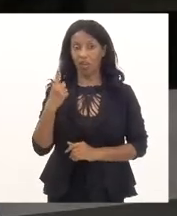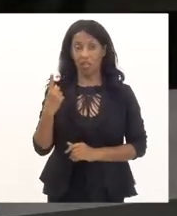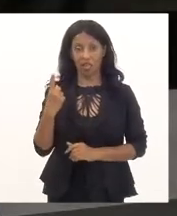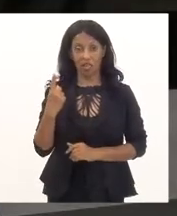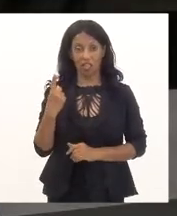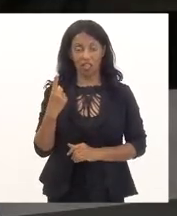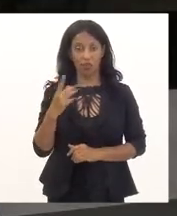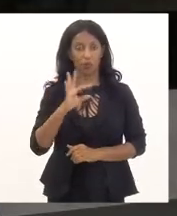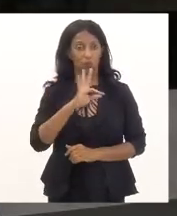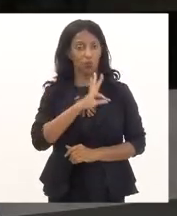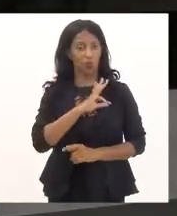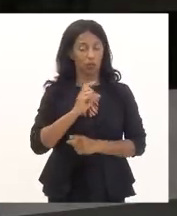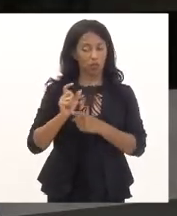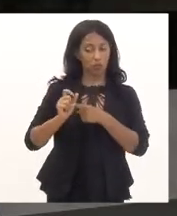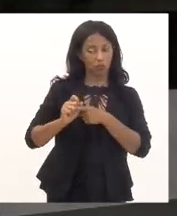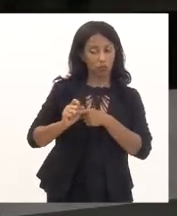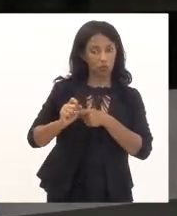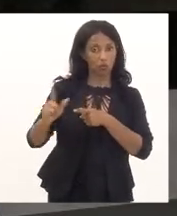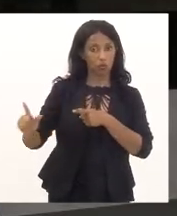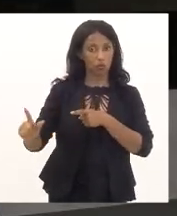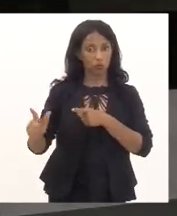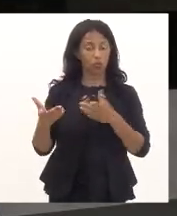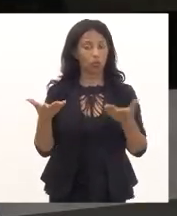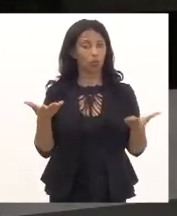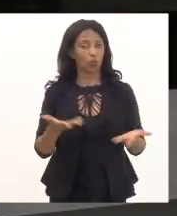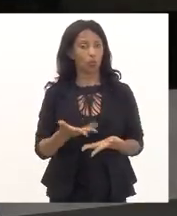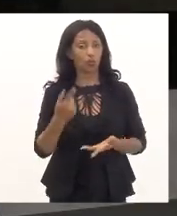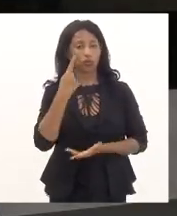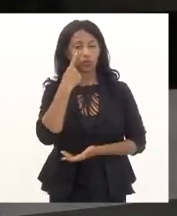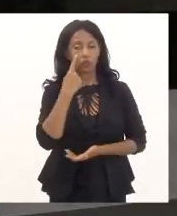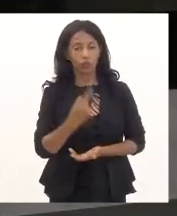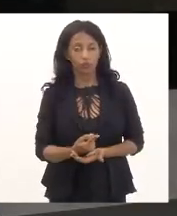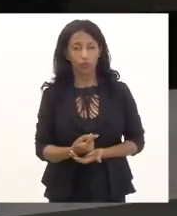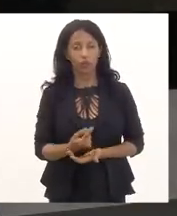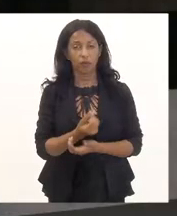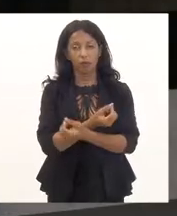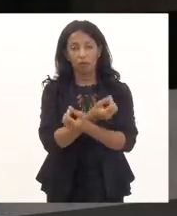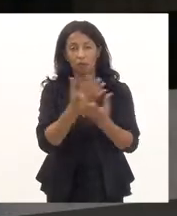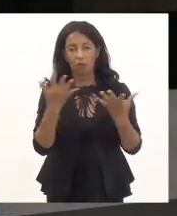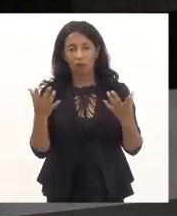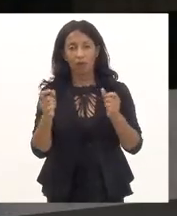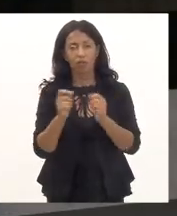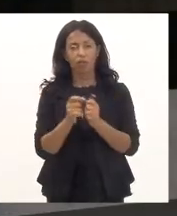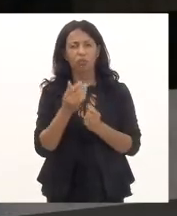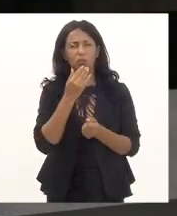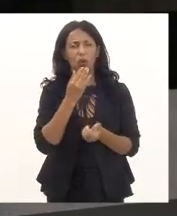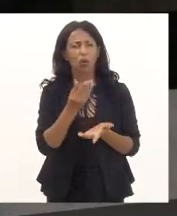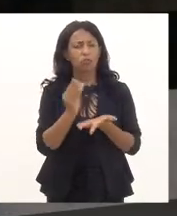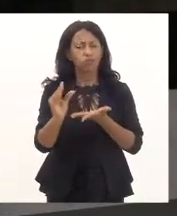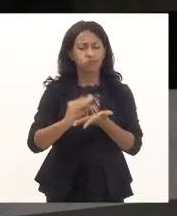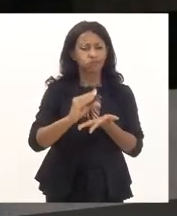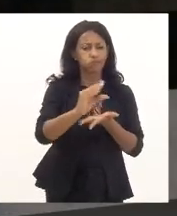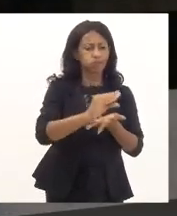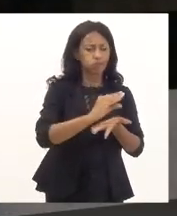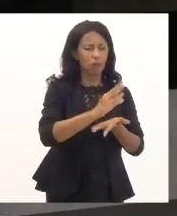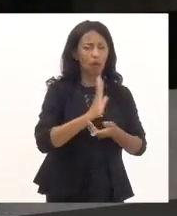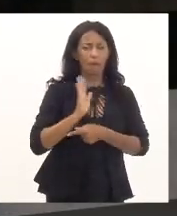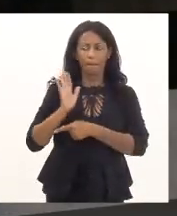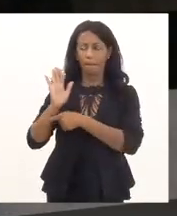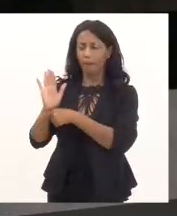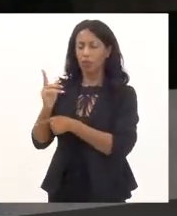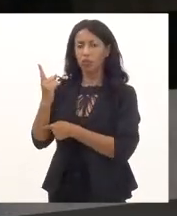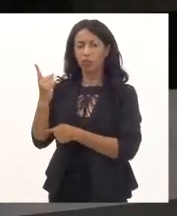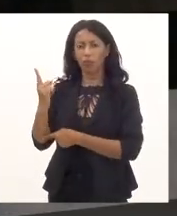ex-funcionários que foram demitidos. Hoje eu presenciei vários fazendo vaquinha para comprar cesta básica para